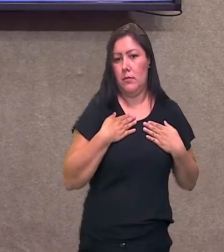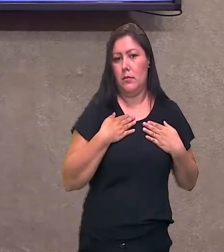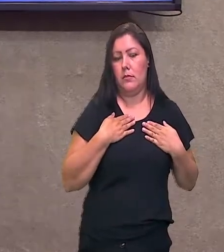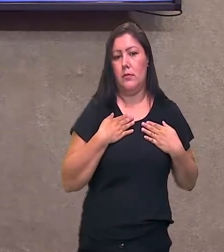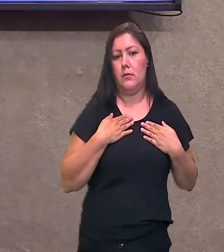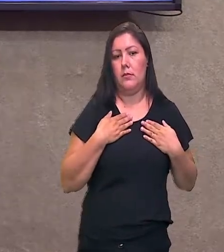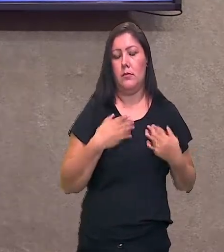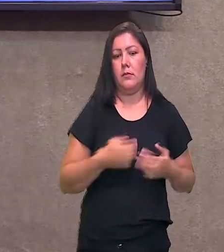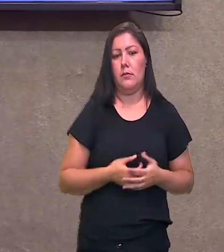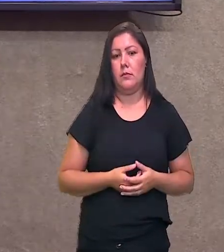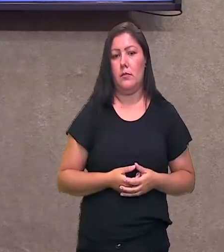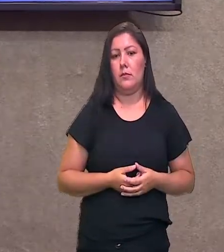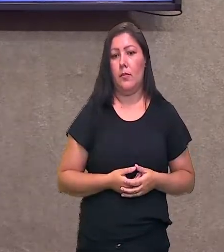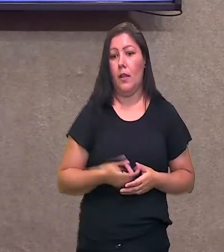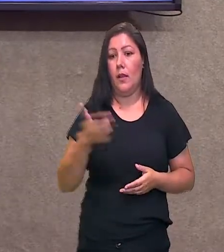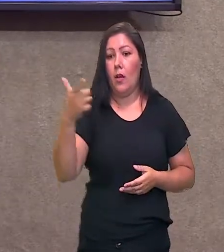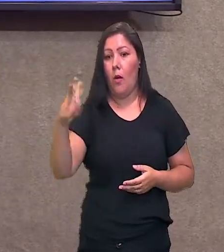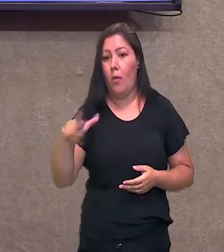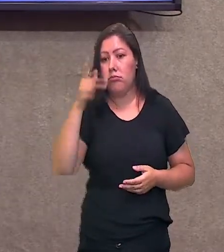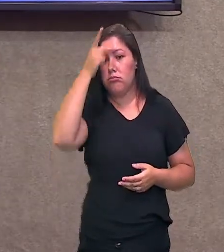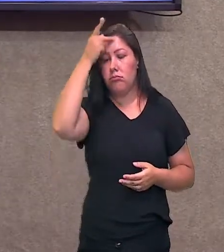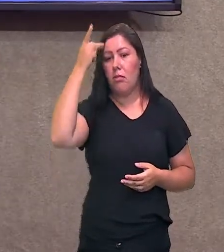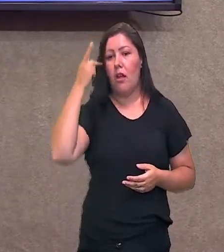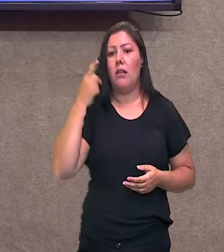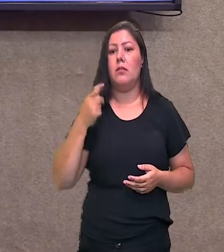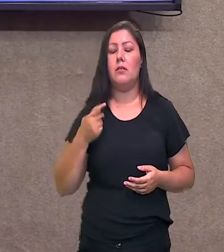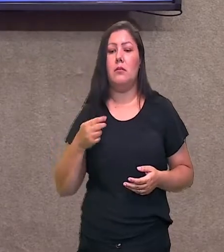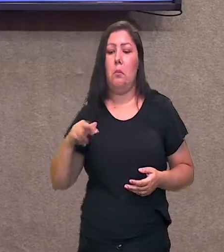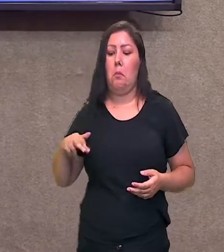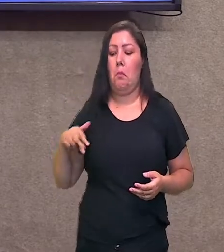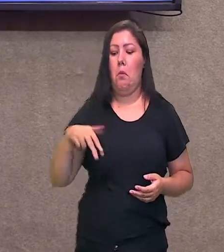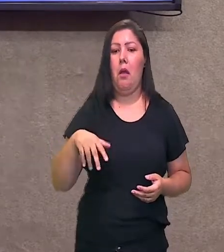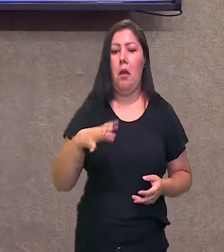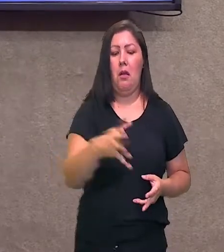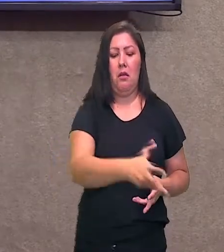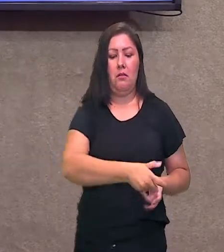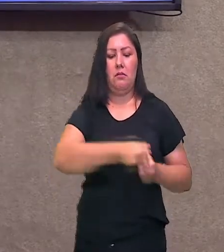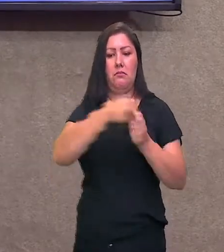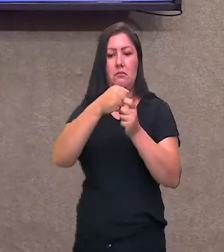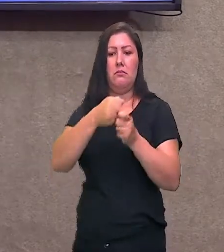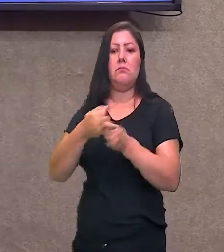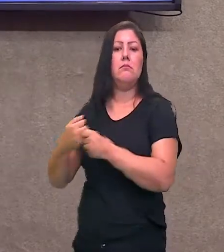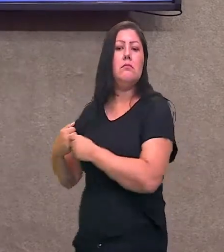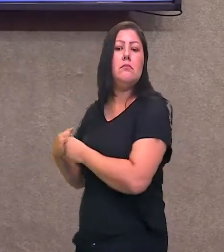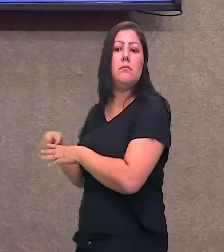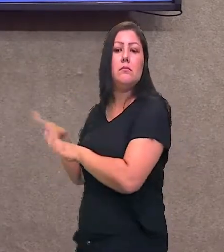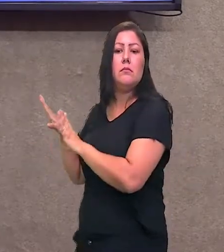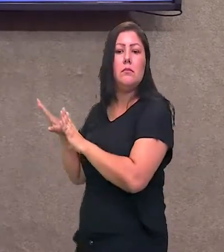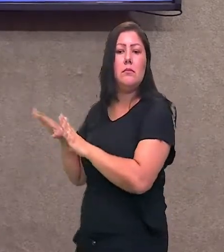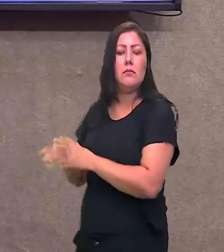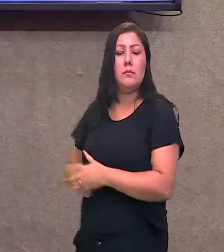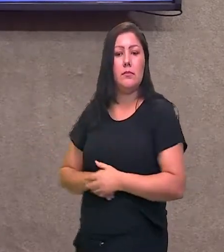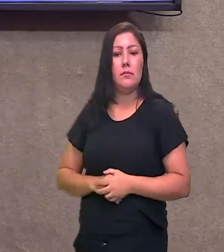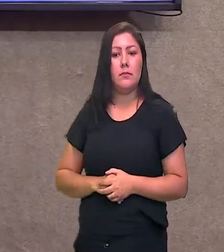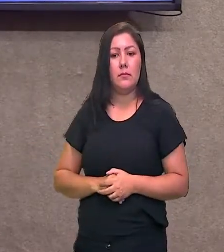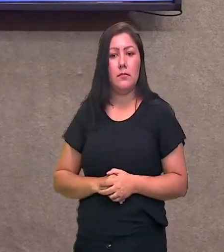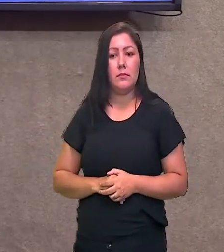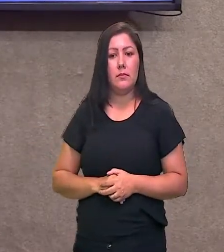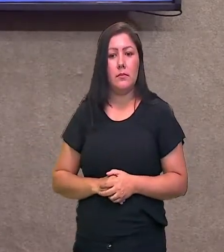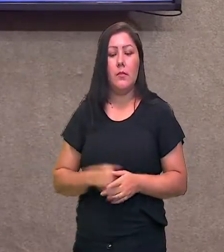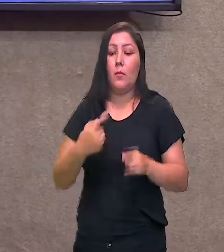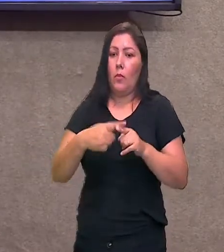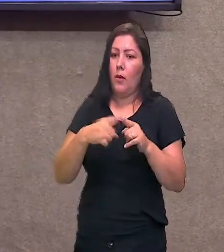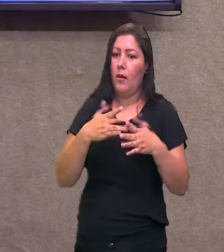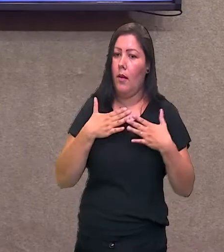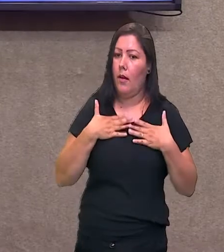Outra pessoa não pode simplesmente chegar aqui e tirar essa folha daqui da mesa. Por quê? Porque ela é